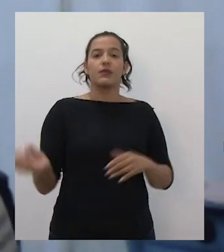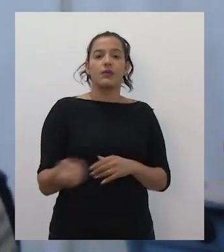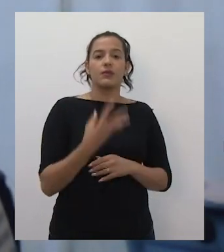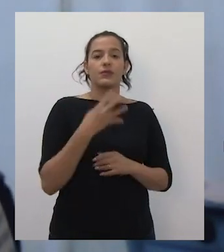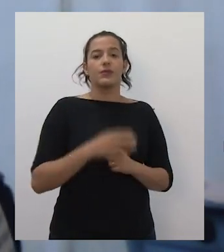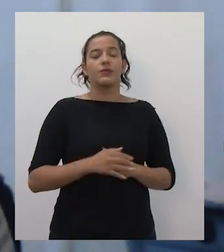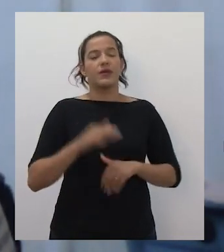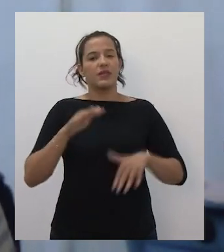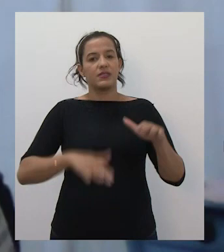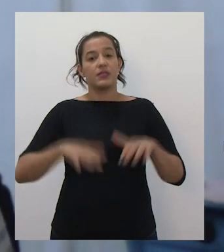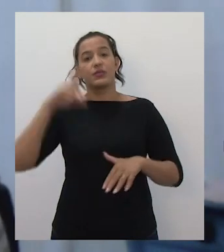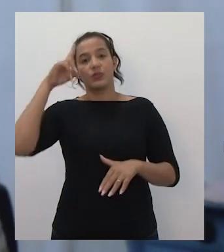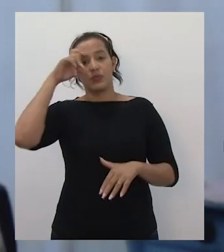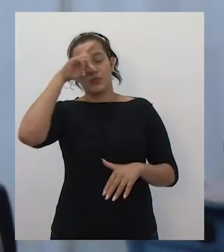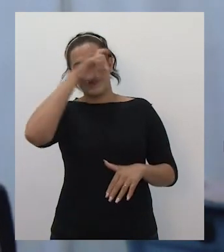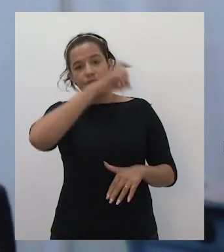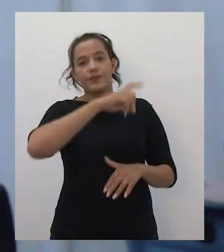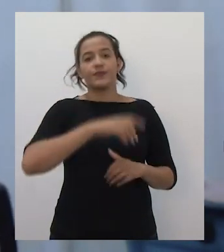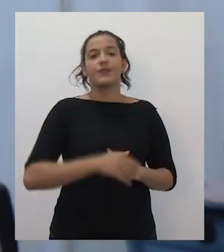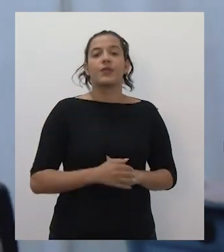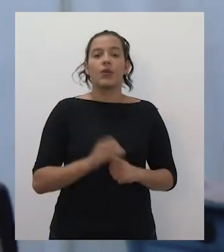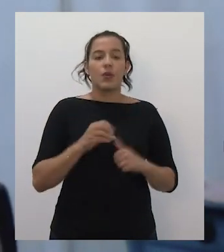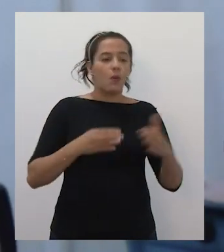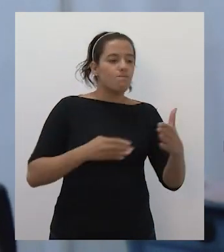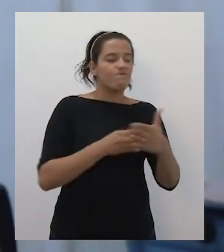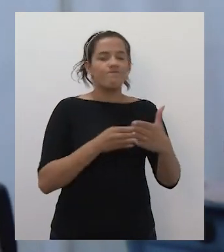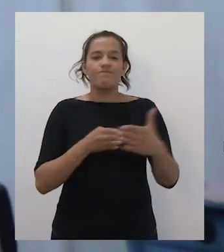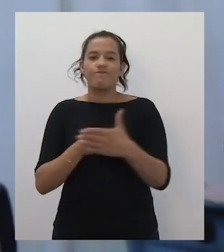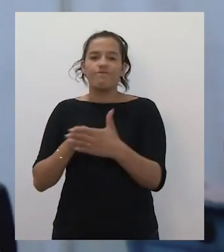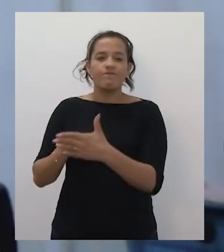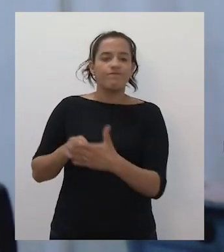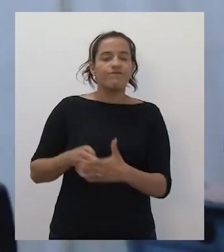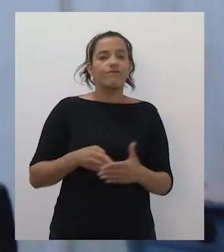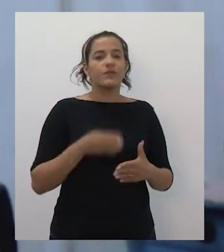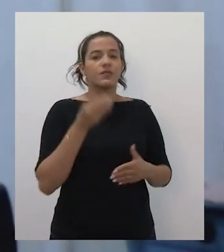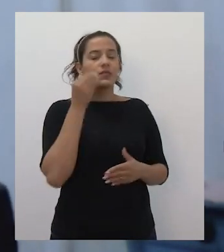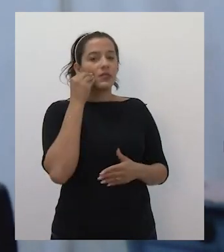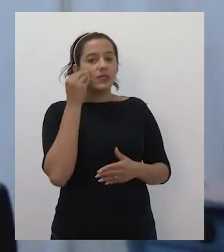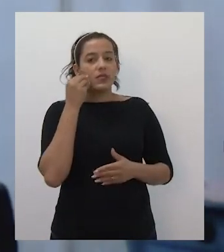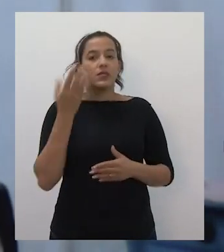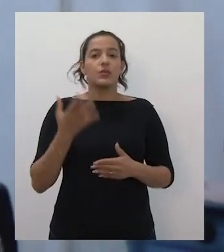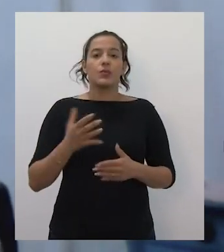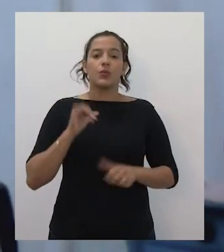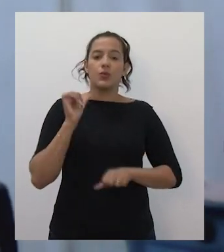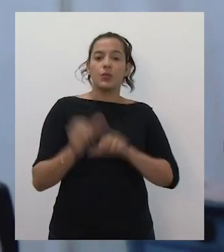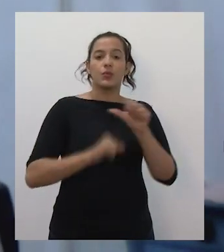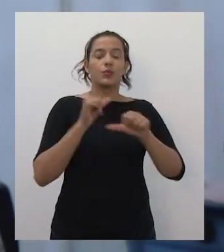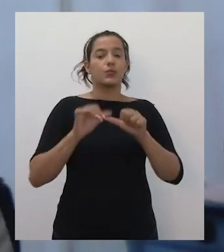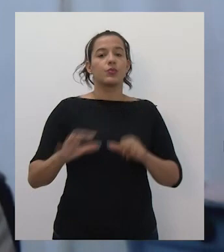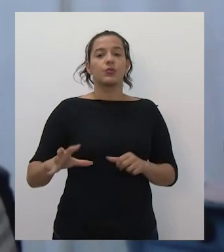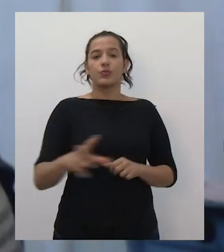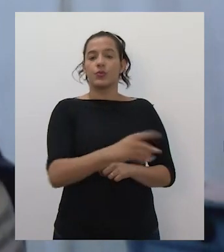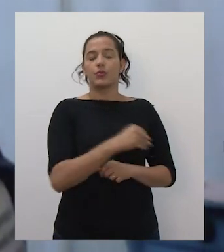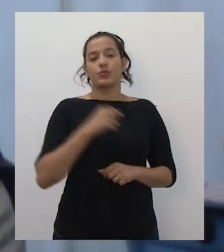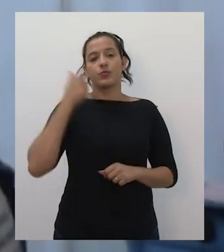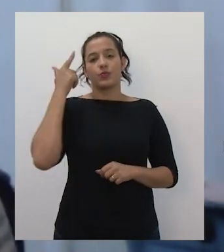com dificuldades, com obstáculos, mas que de uma forma ou de outra, no final, todo mundo consegue,